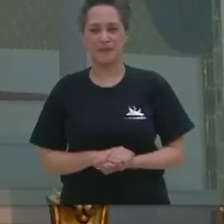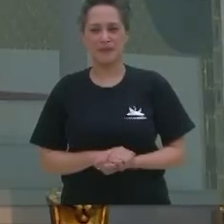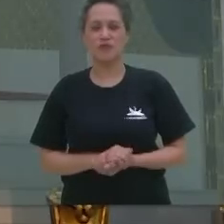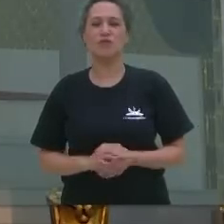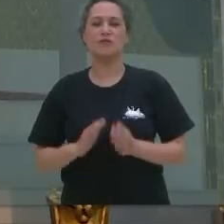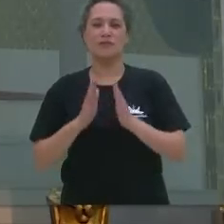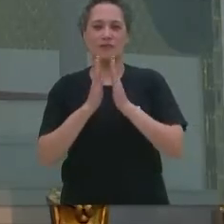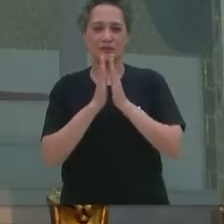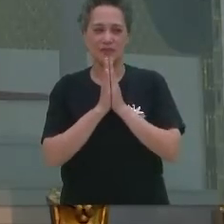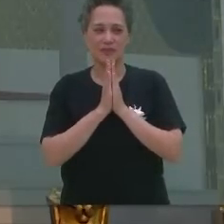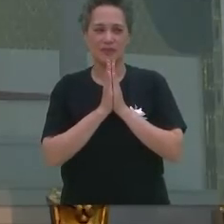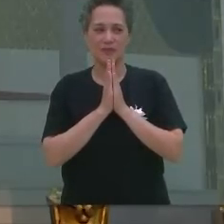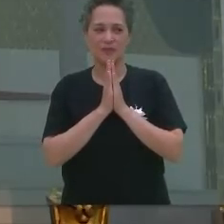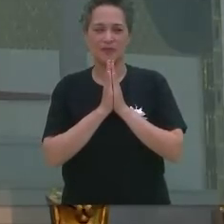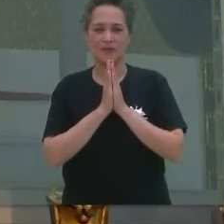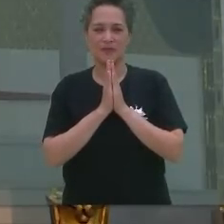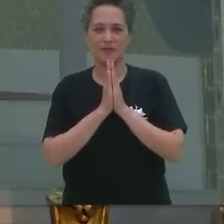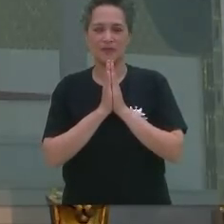Oremos.